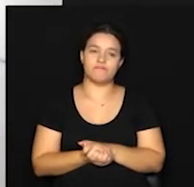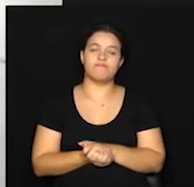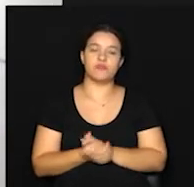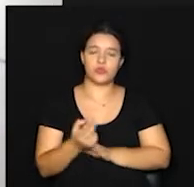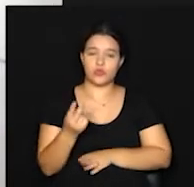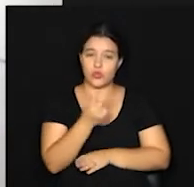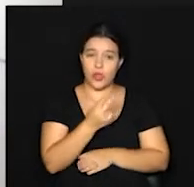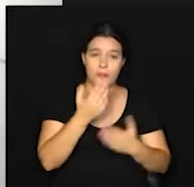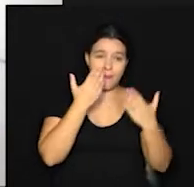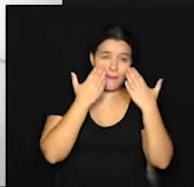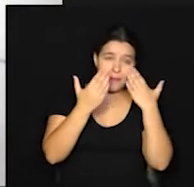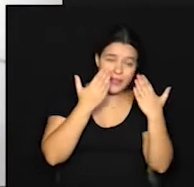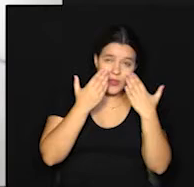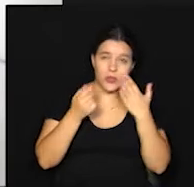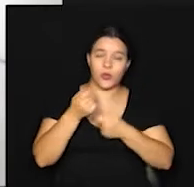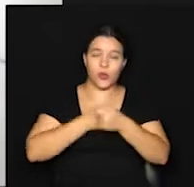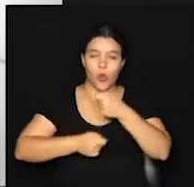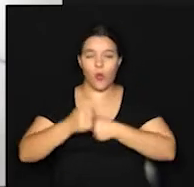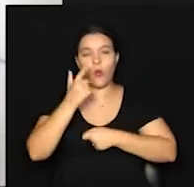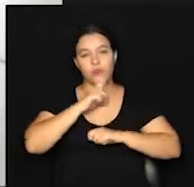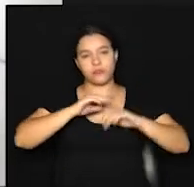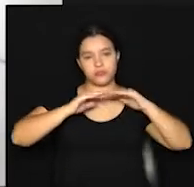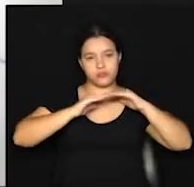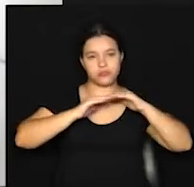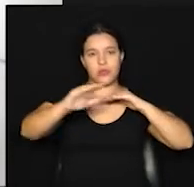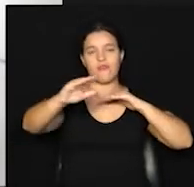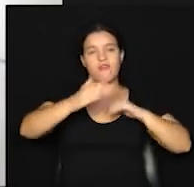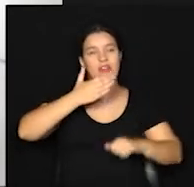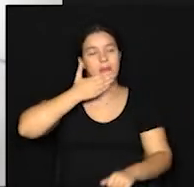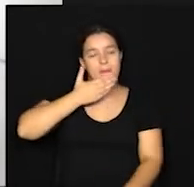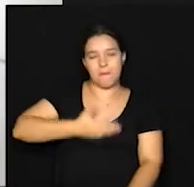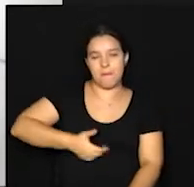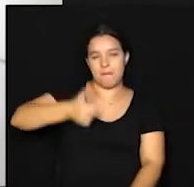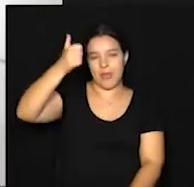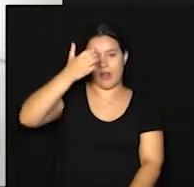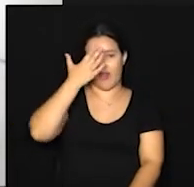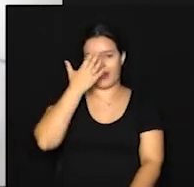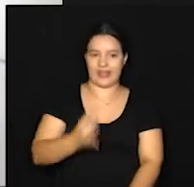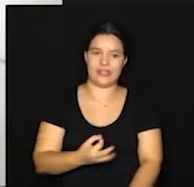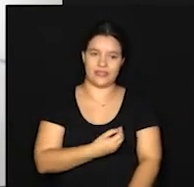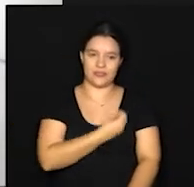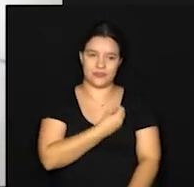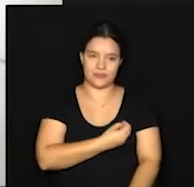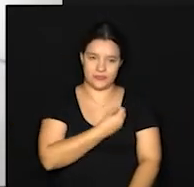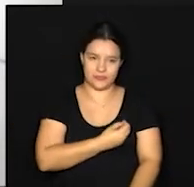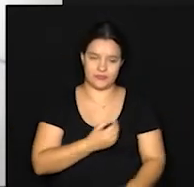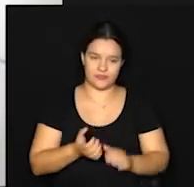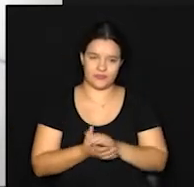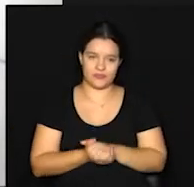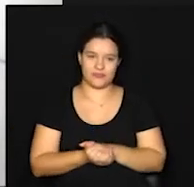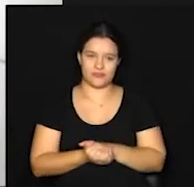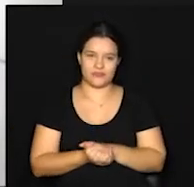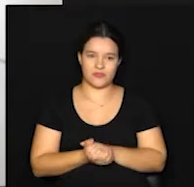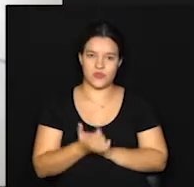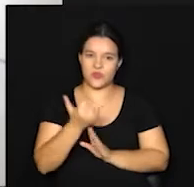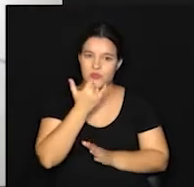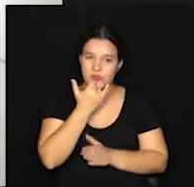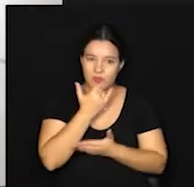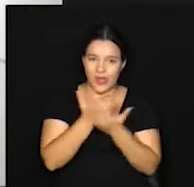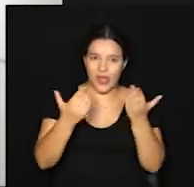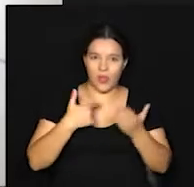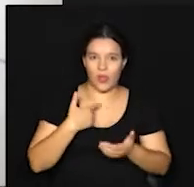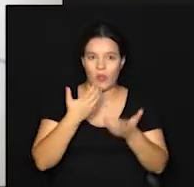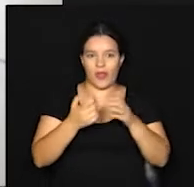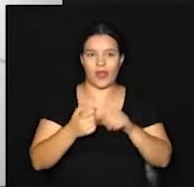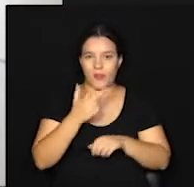economicamente, quando você se estabilizar, você vai ver que vai ser a melhor decisão da sua vida. E desculpa, gente, mas eu não quero enganar